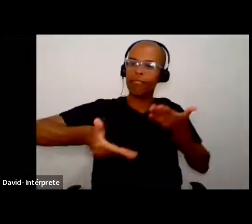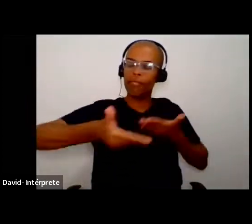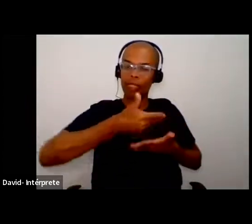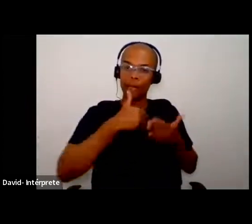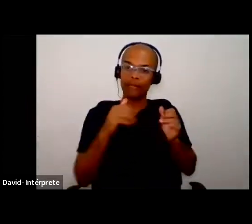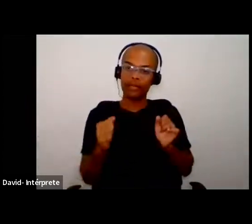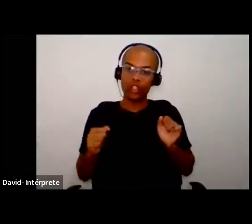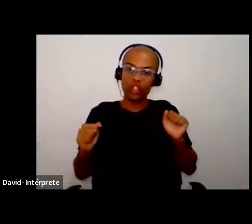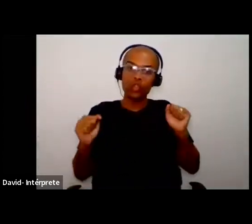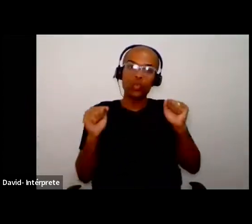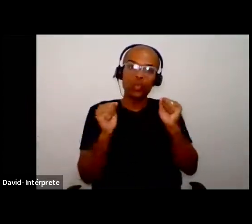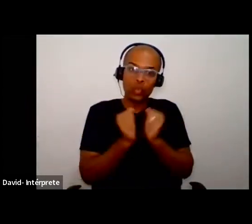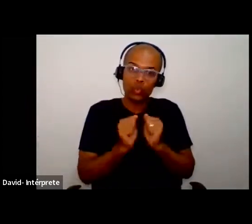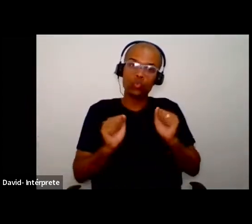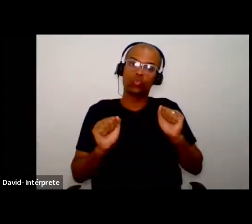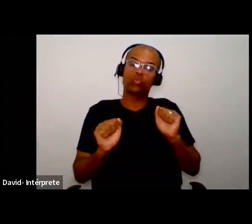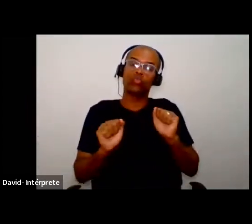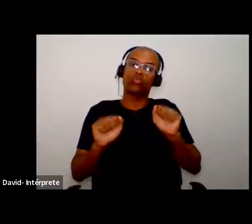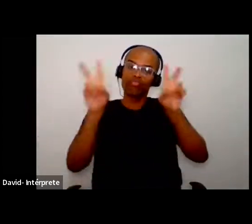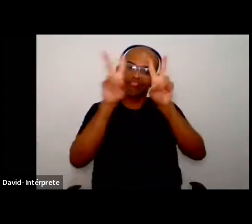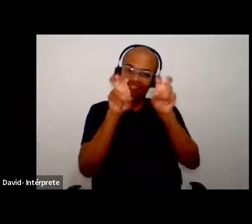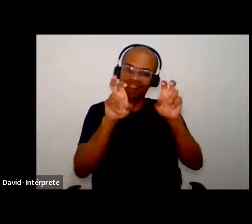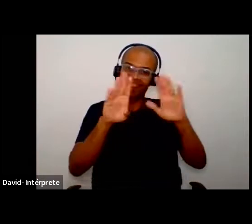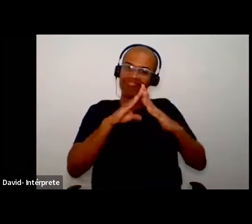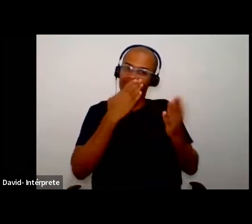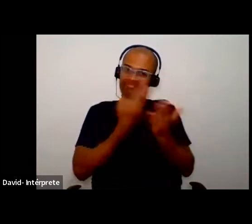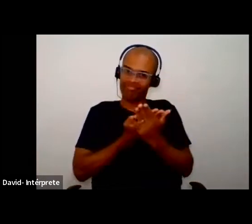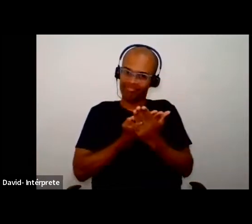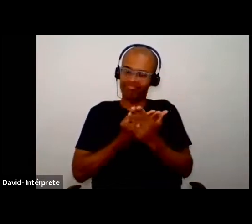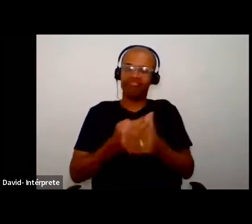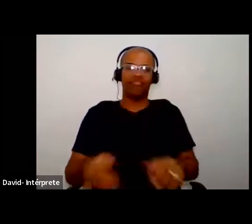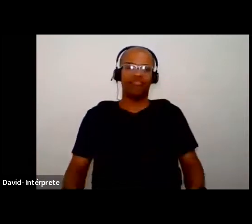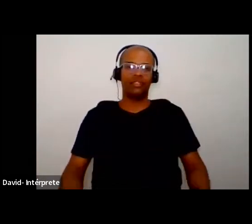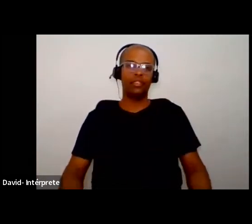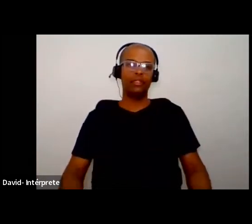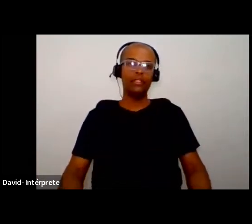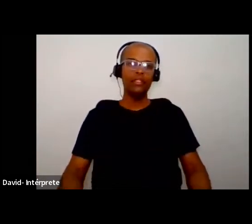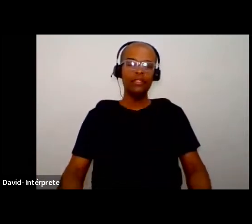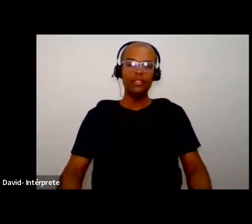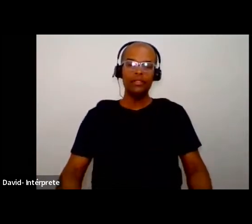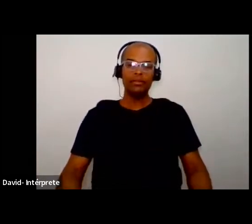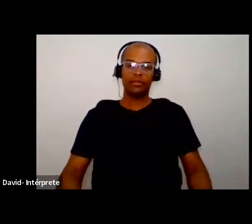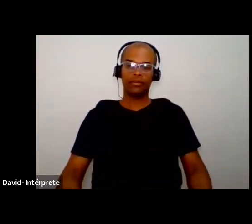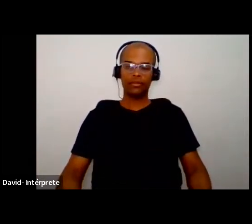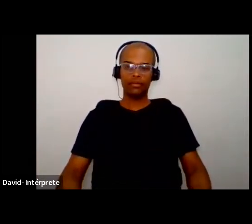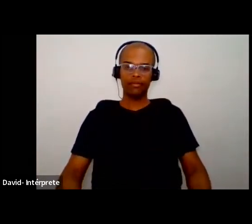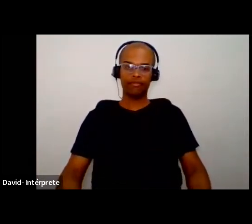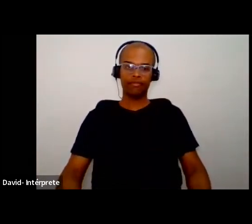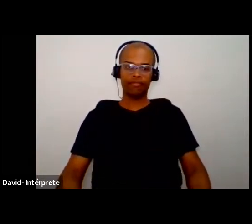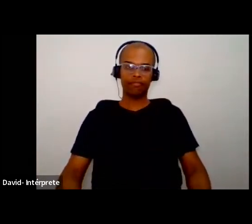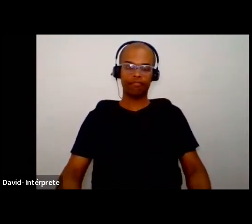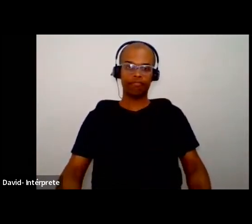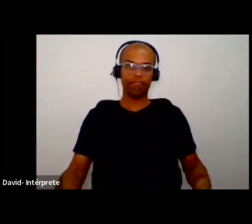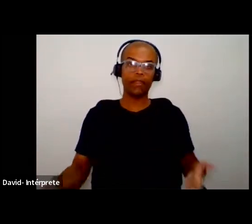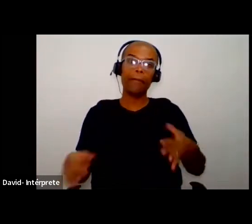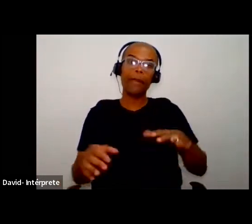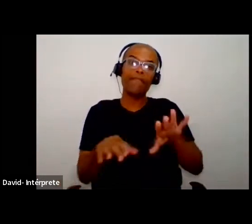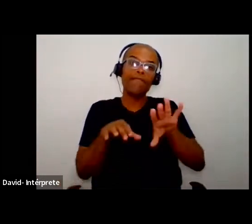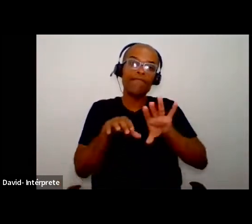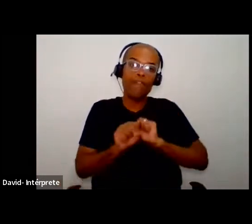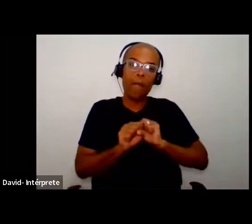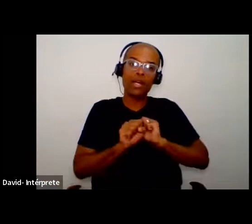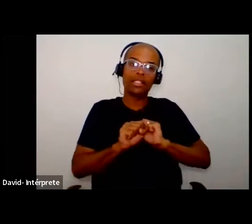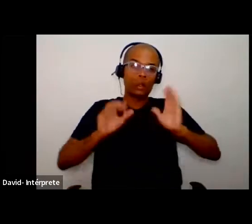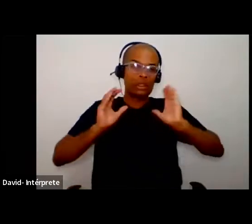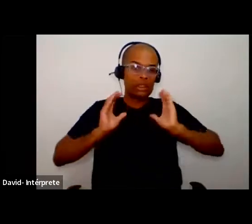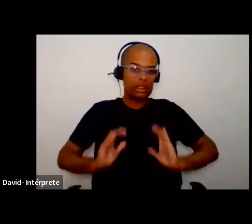e sobre as escolas. Então, num contexto de formação de cidadania, né?